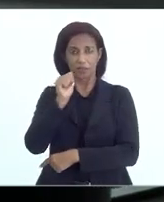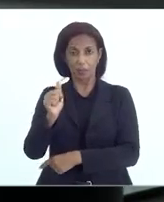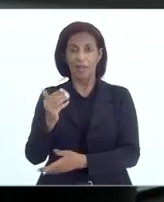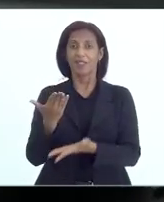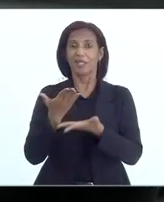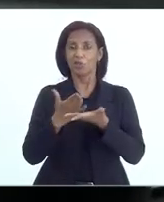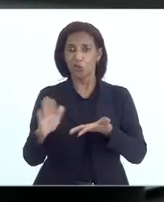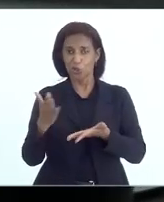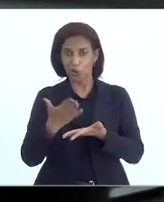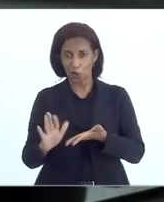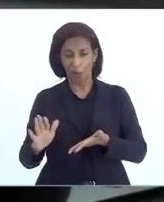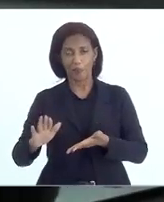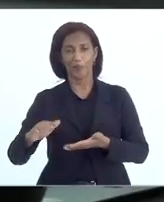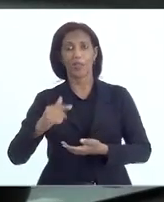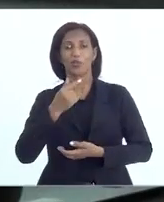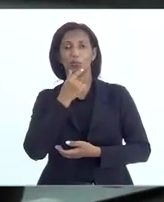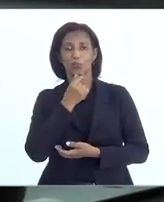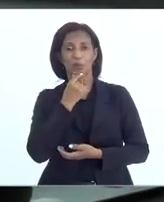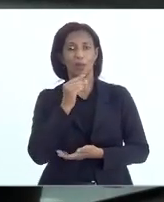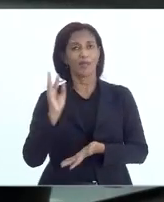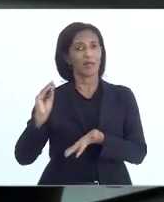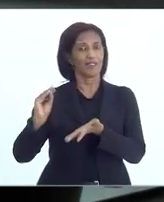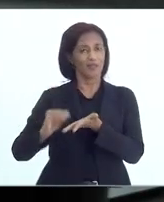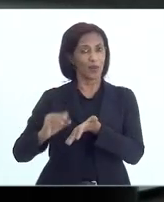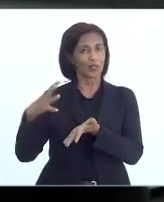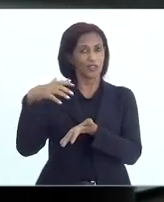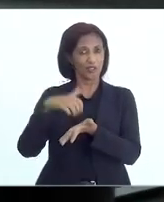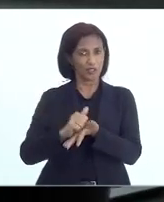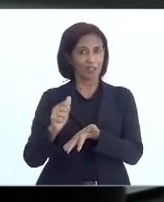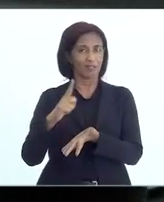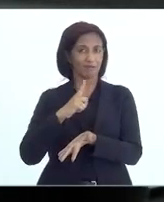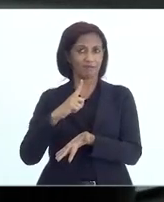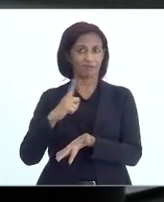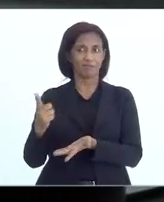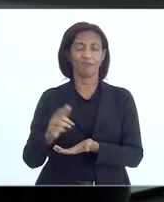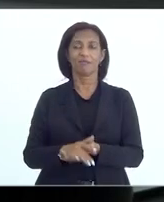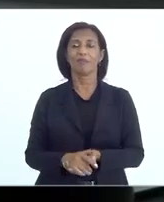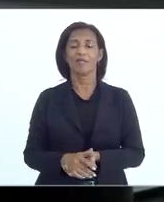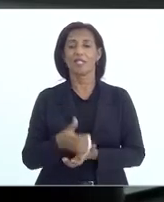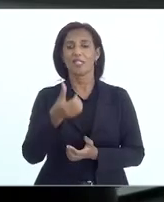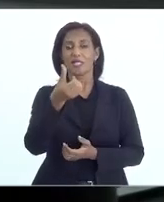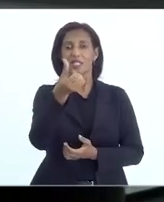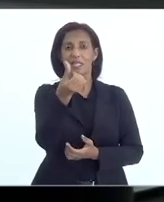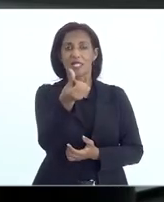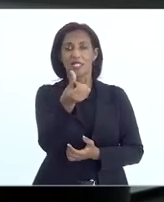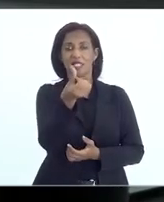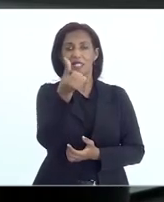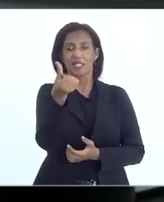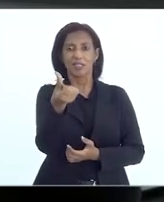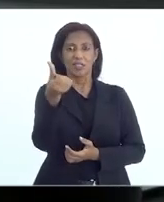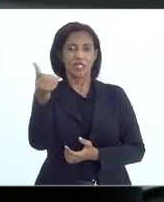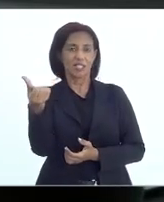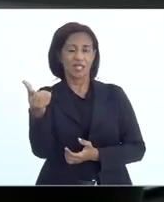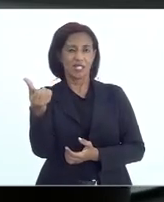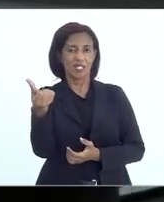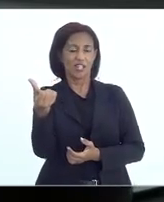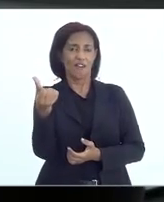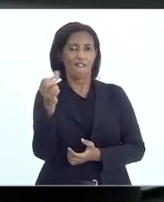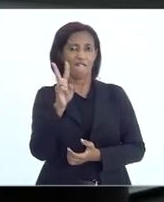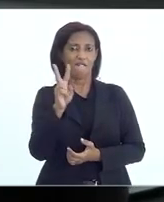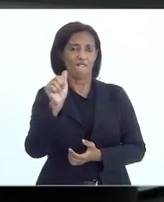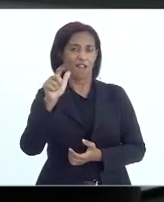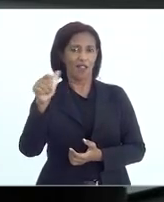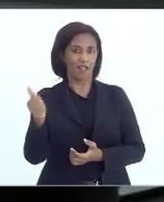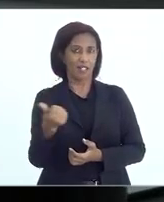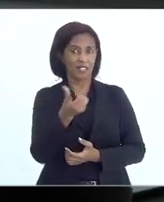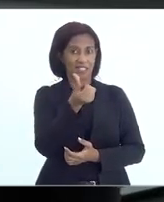sobraria 1 vagas masculinas não preenchidos por elas 616 vagas esse